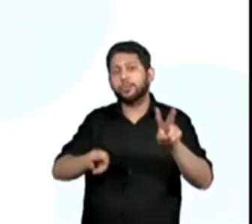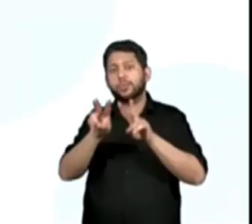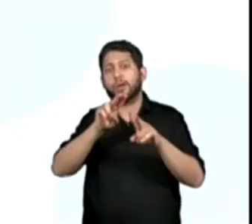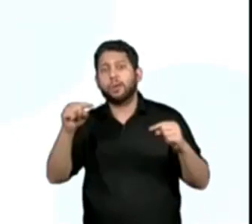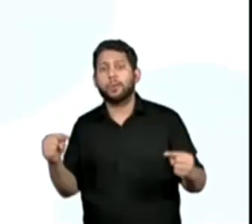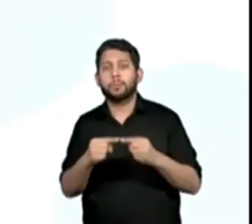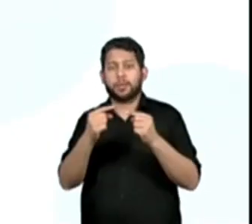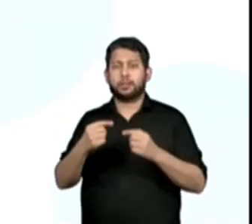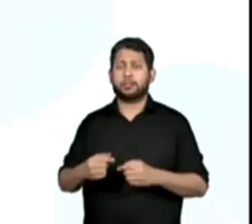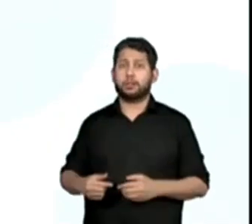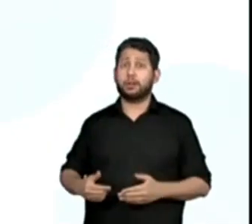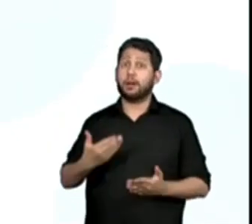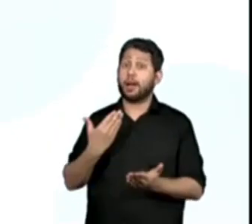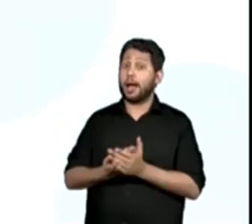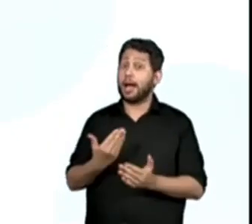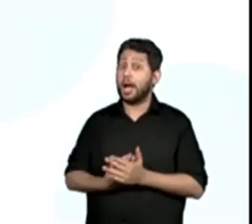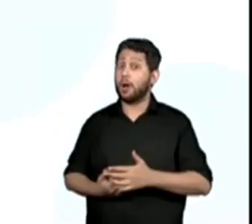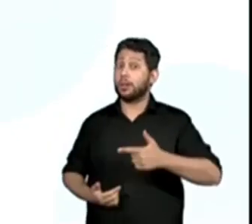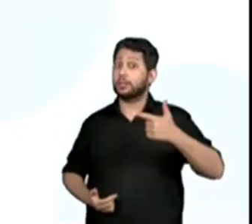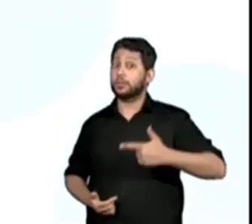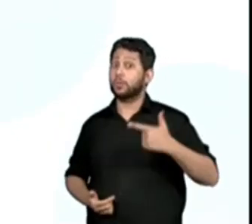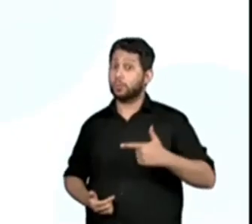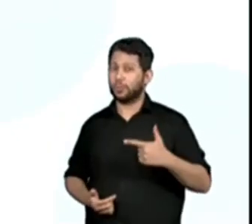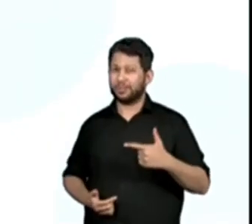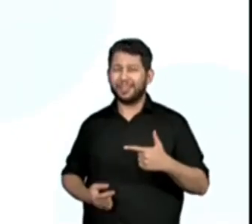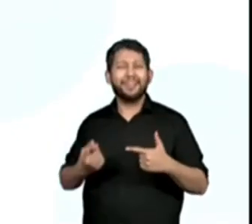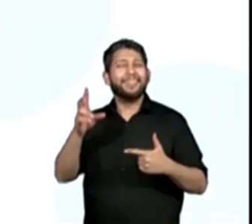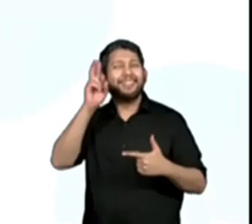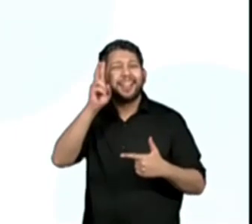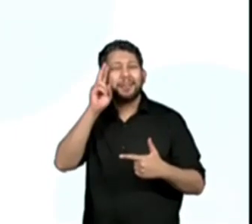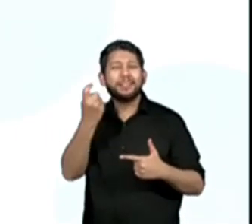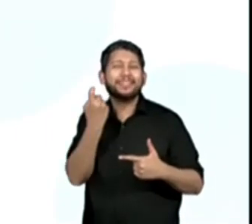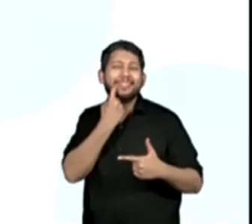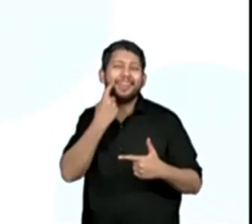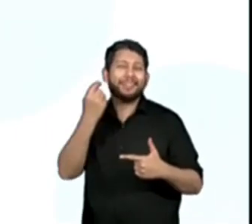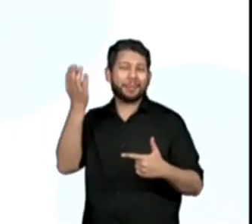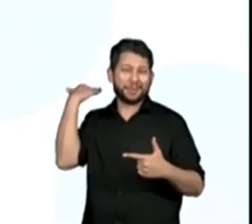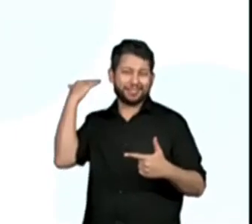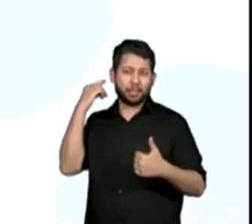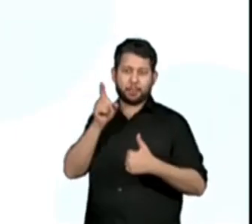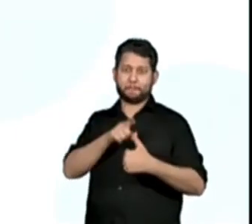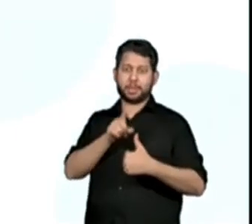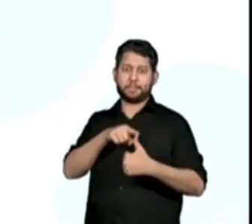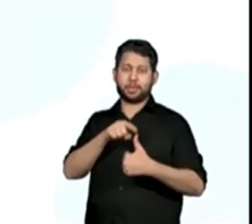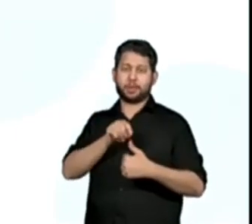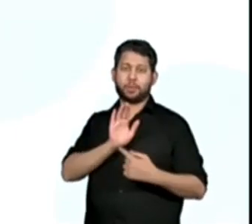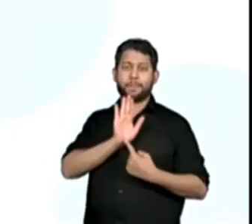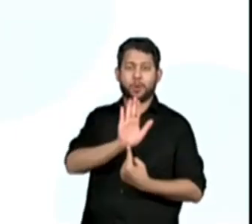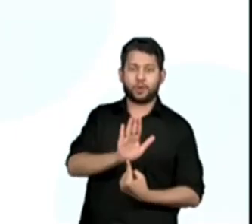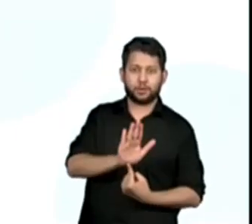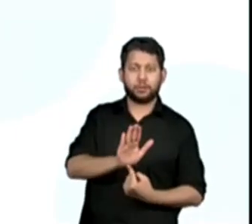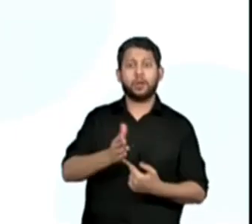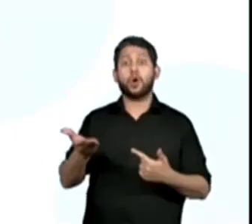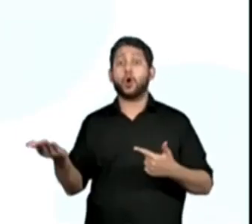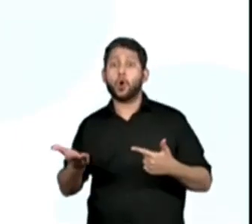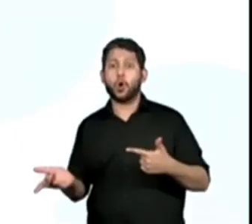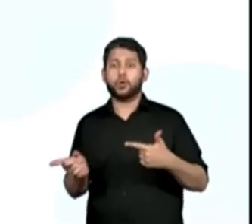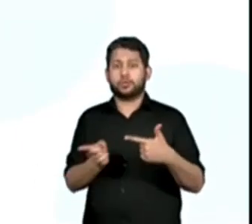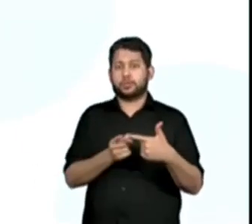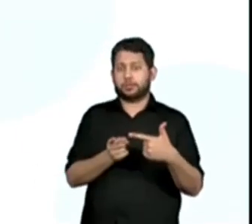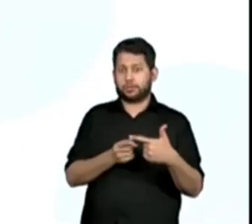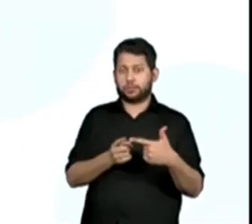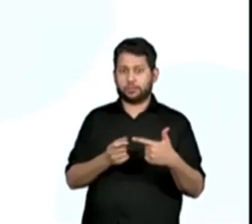que parte 2? Porque nós começamos na sexta-feira a fazer essa análise, certo?